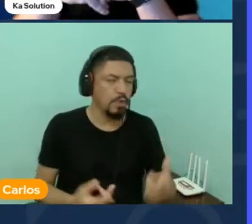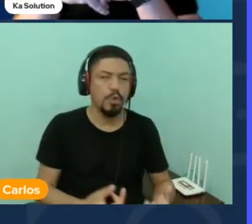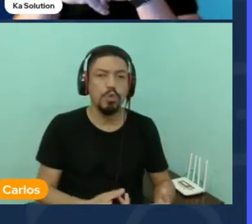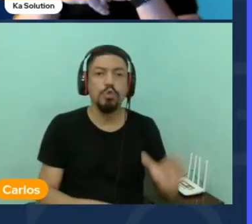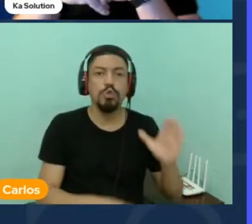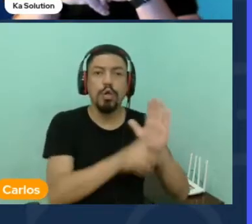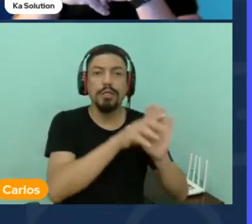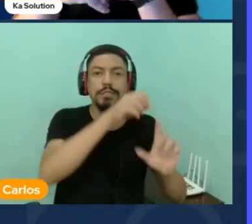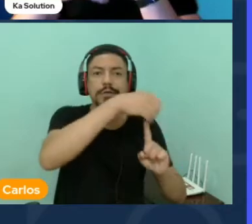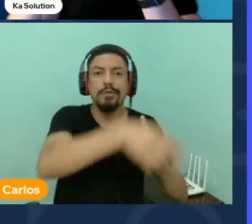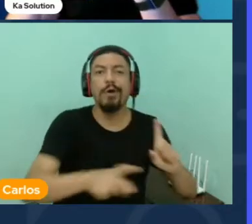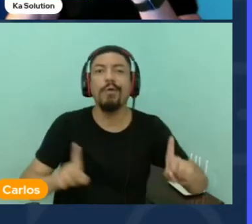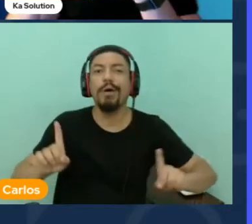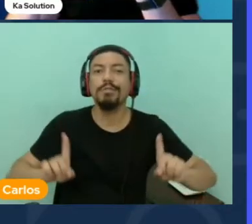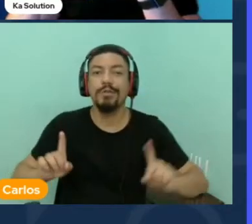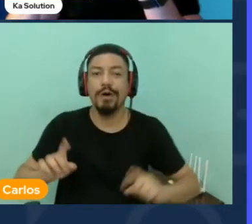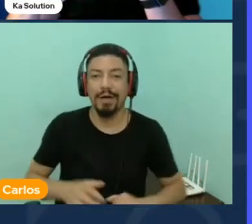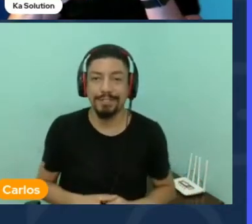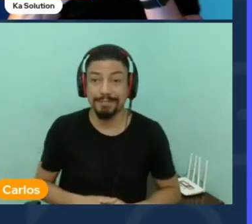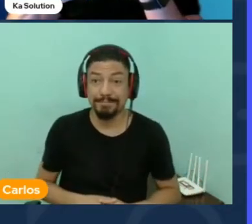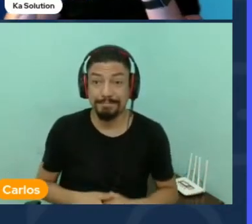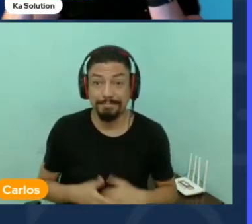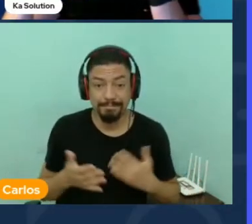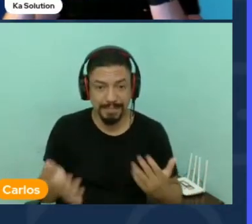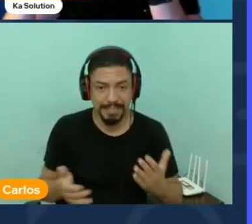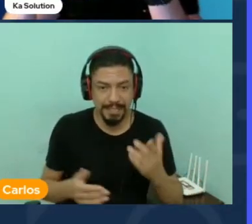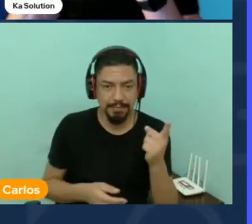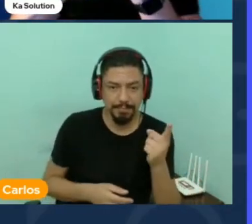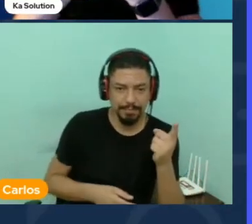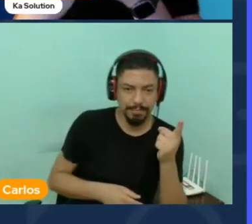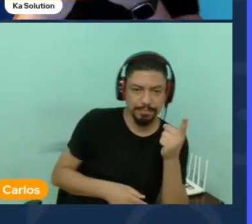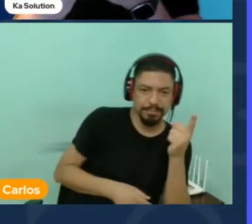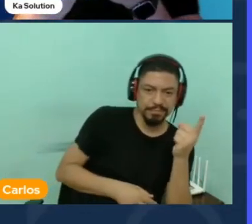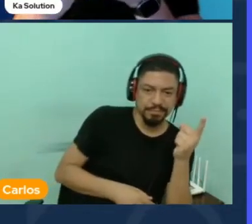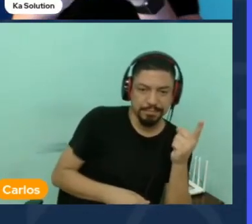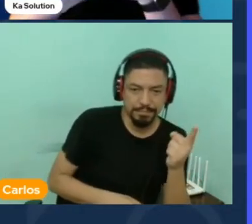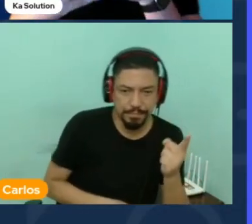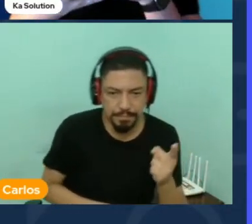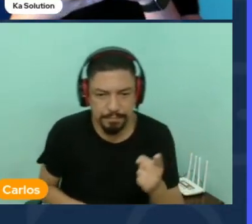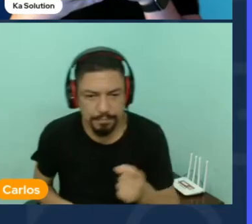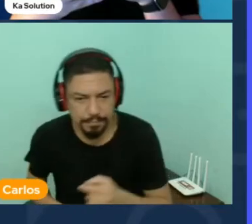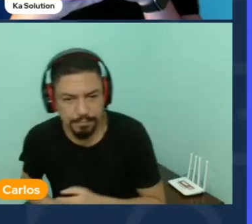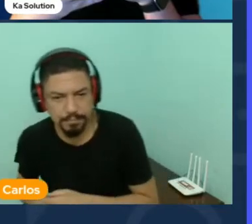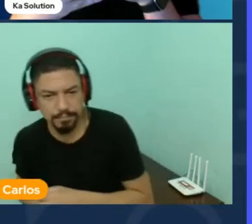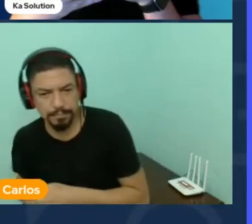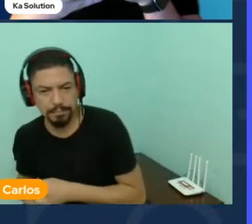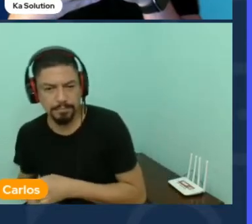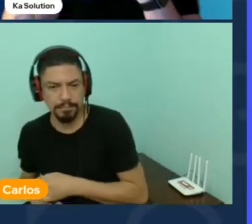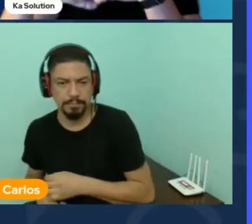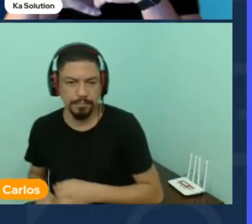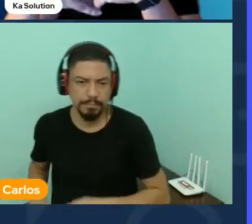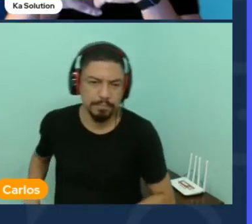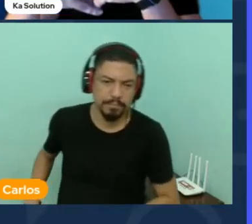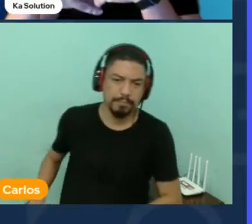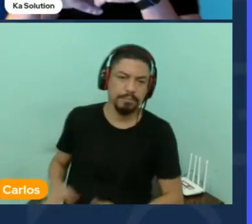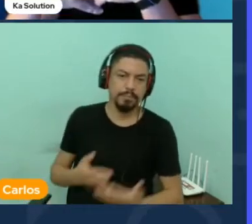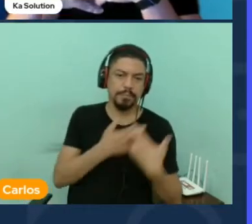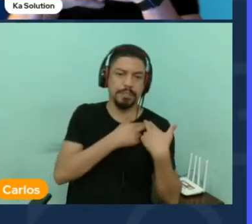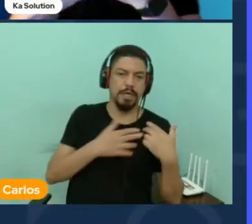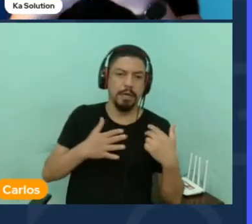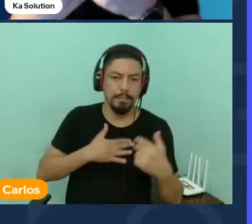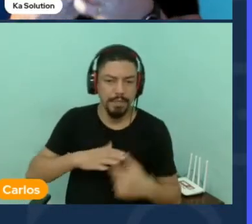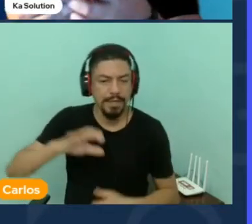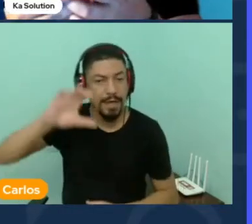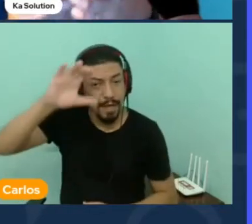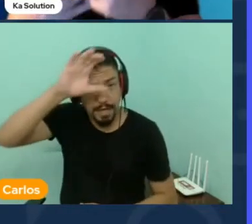servidor? Então, na verdade, a responsabilidade por essa segurança é minha como cliente